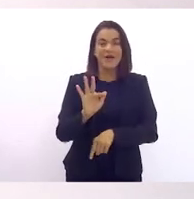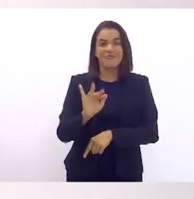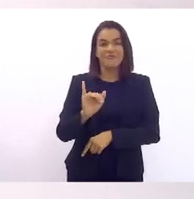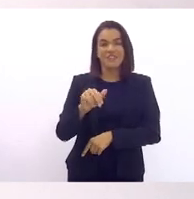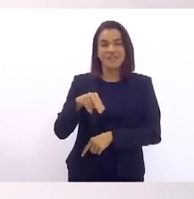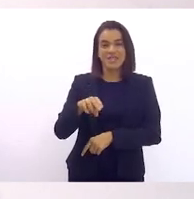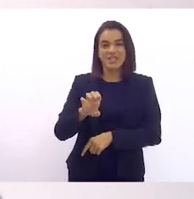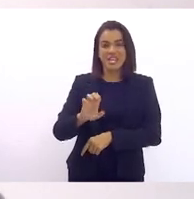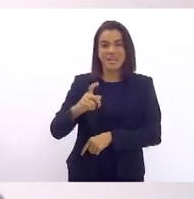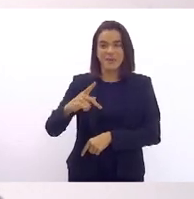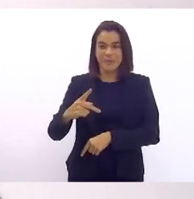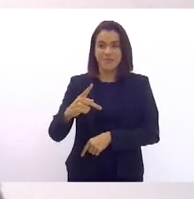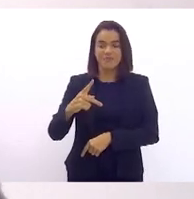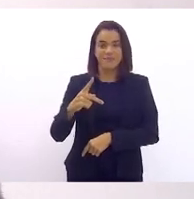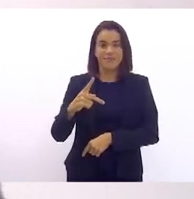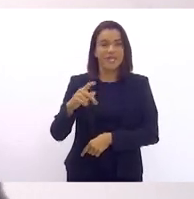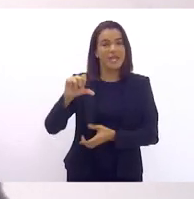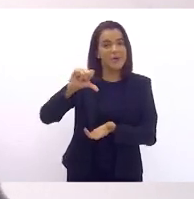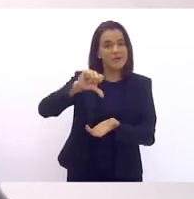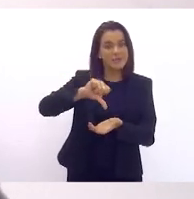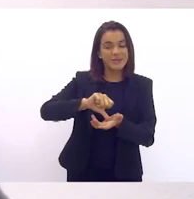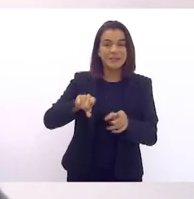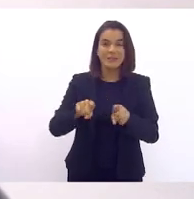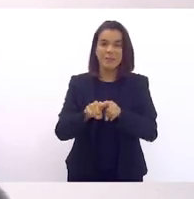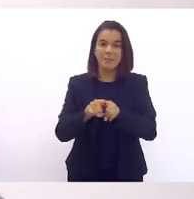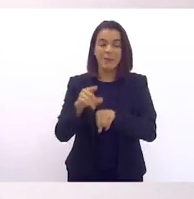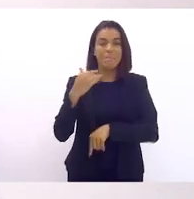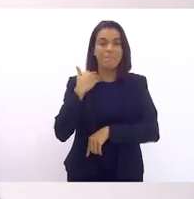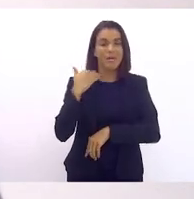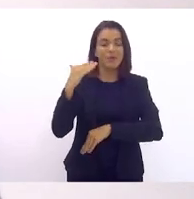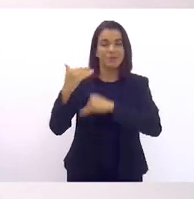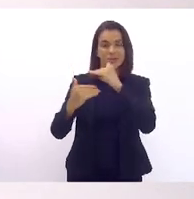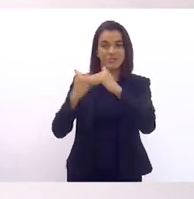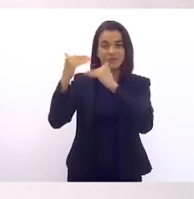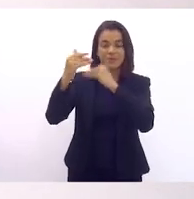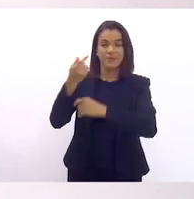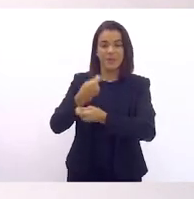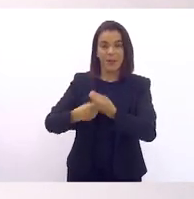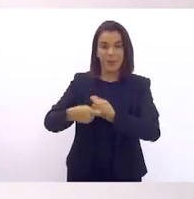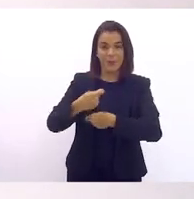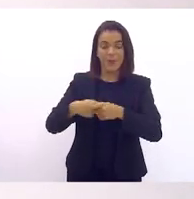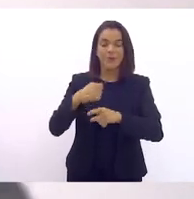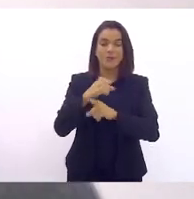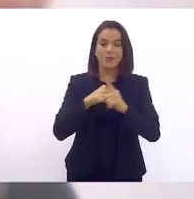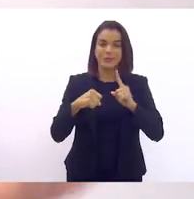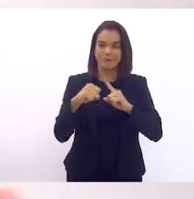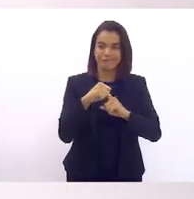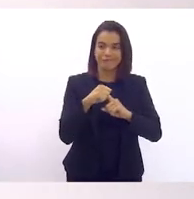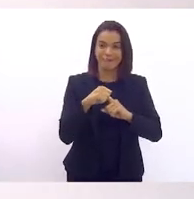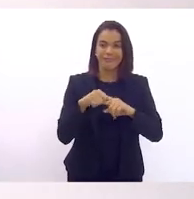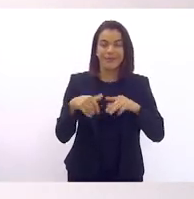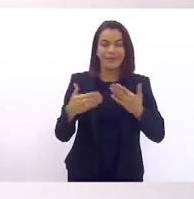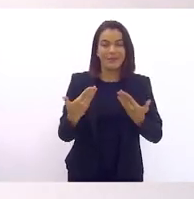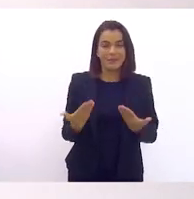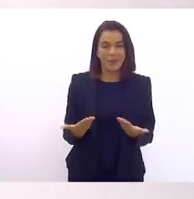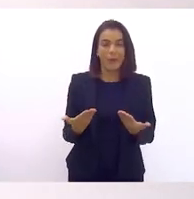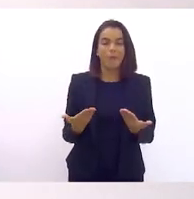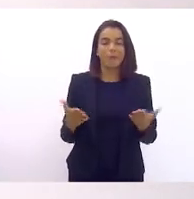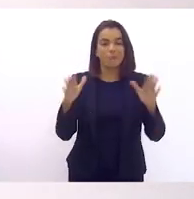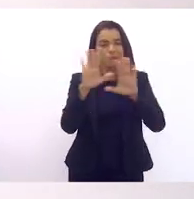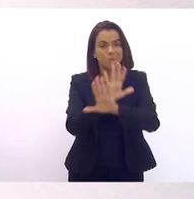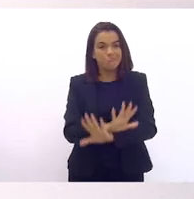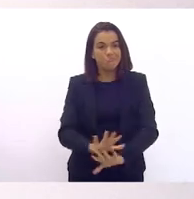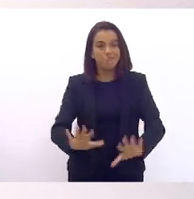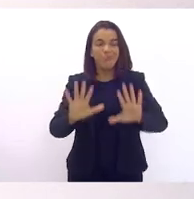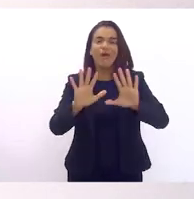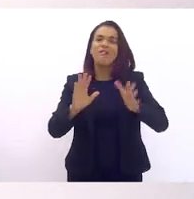é Fluminense por sede e o próprio banco de desenvolvimento econômico e social então assim eh